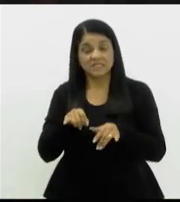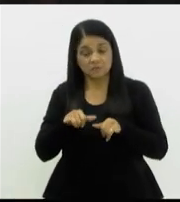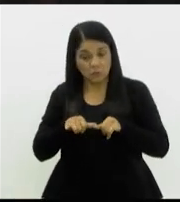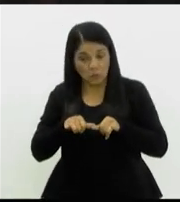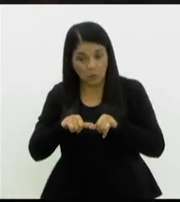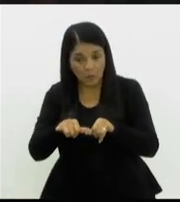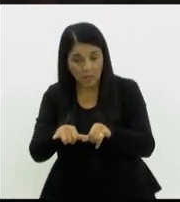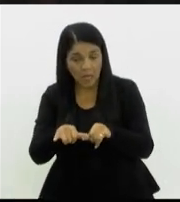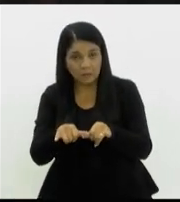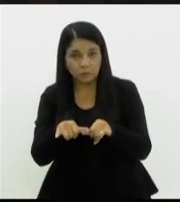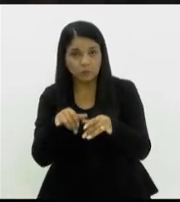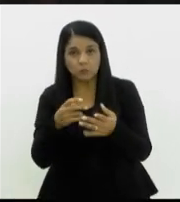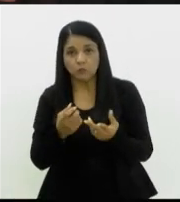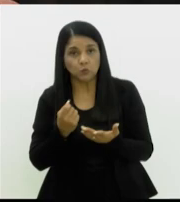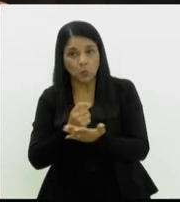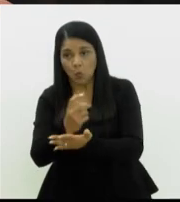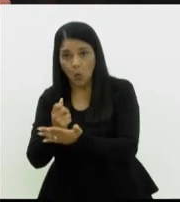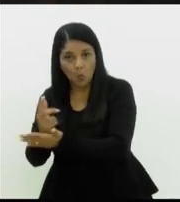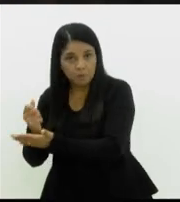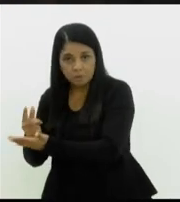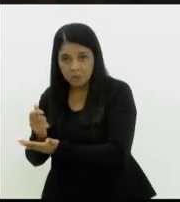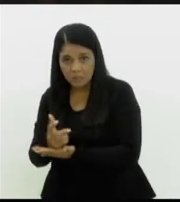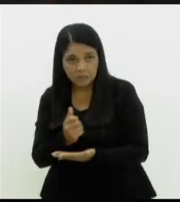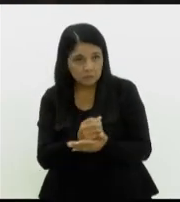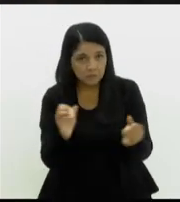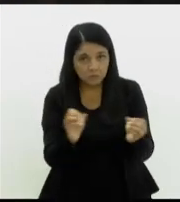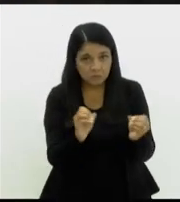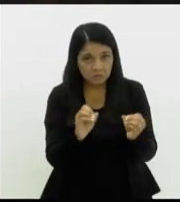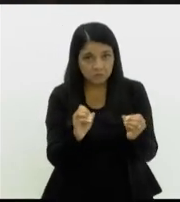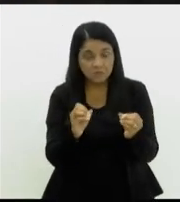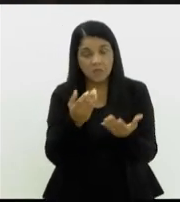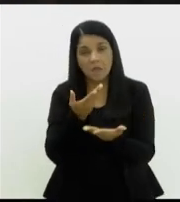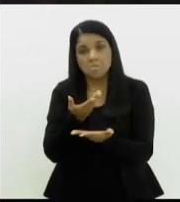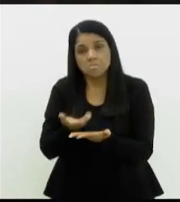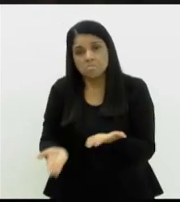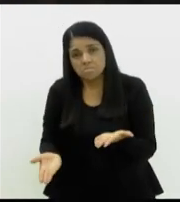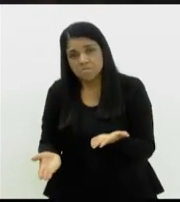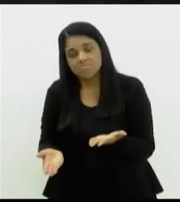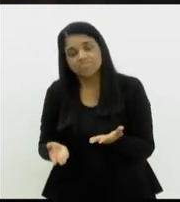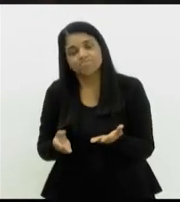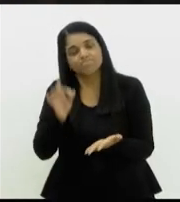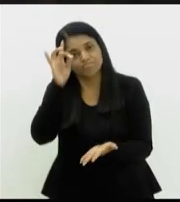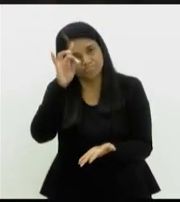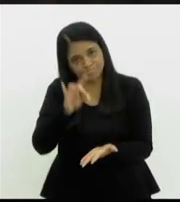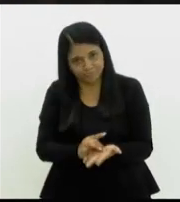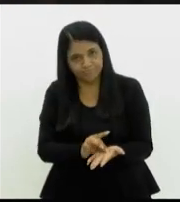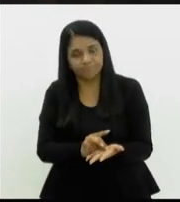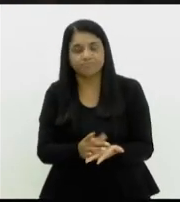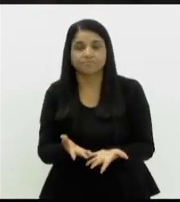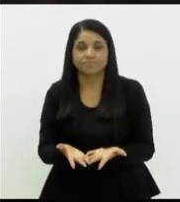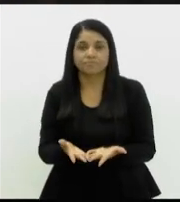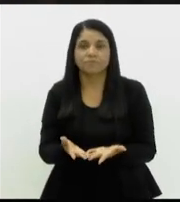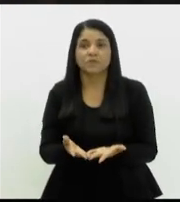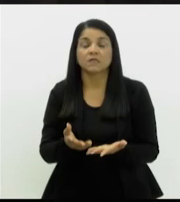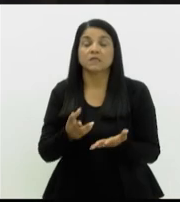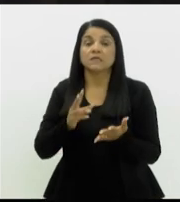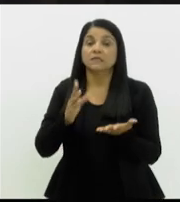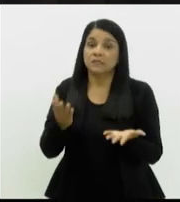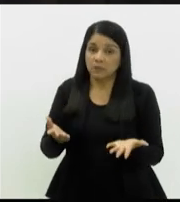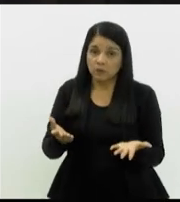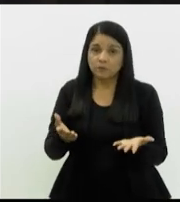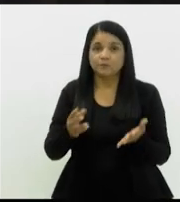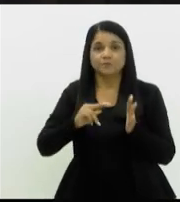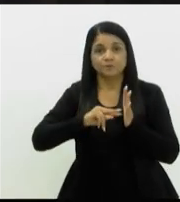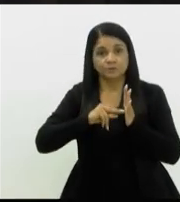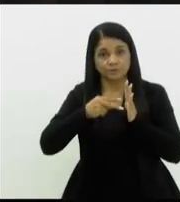não absorvê-los, a perda é inexorável. Então, nesse sentido de